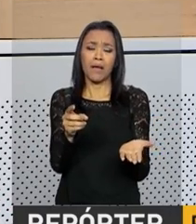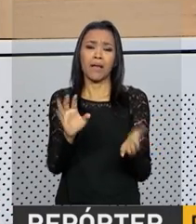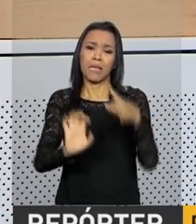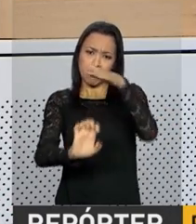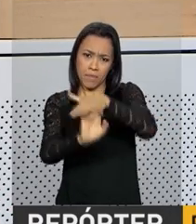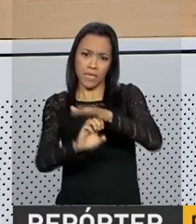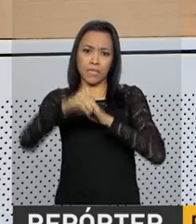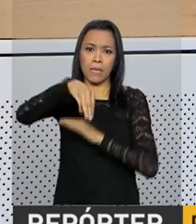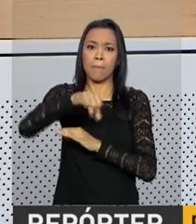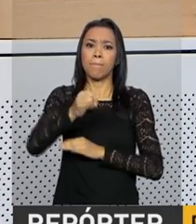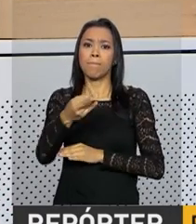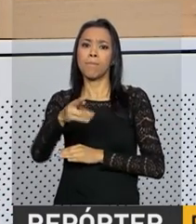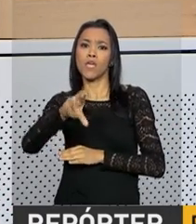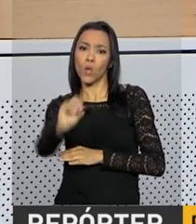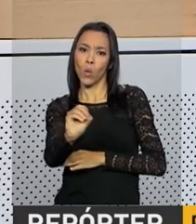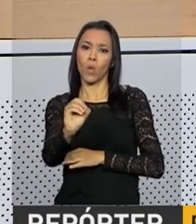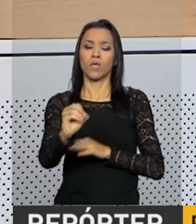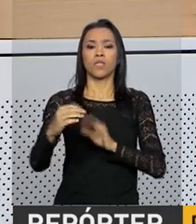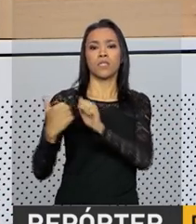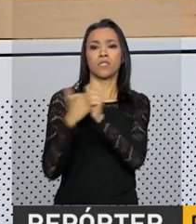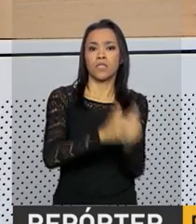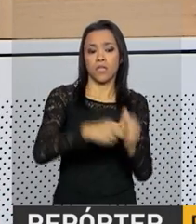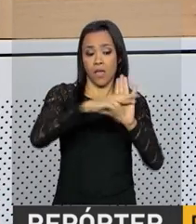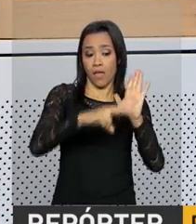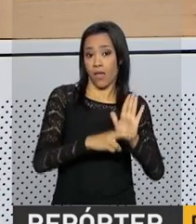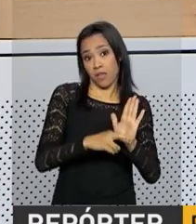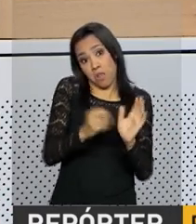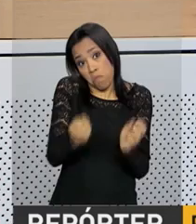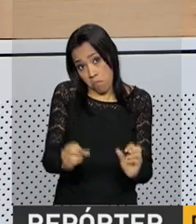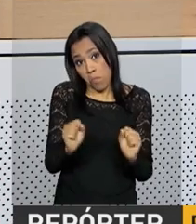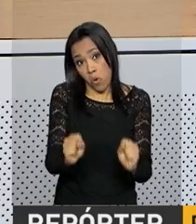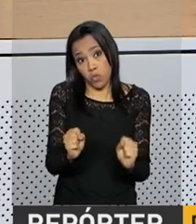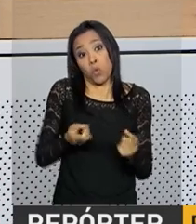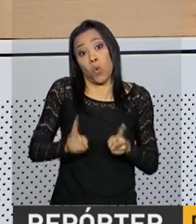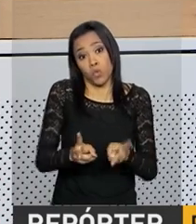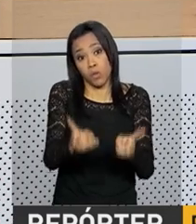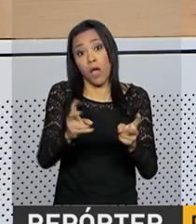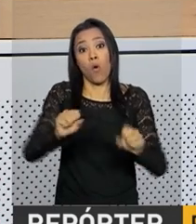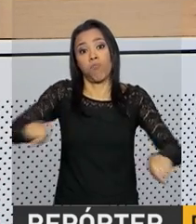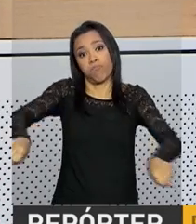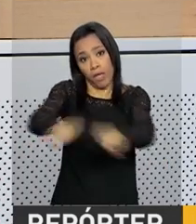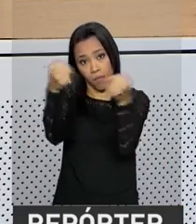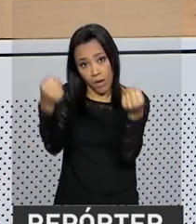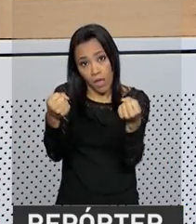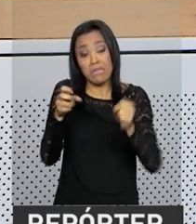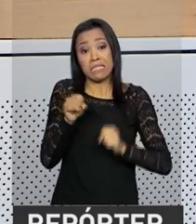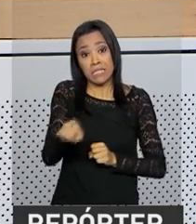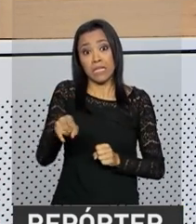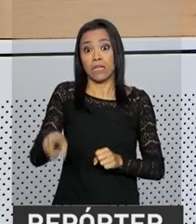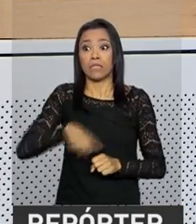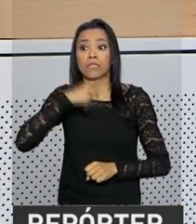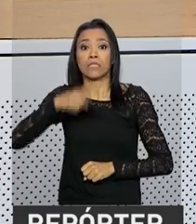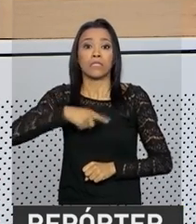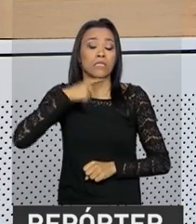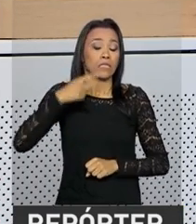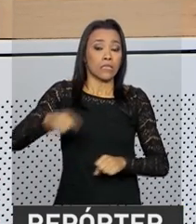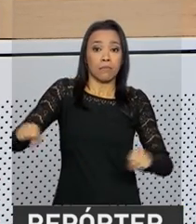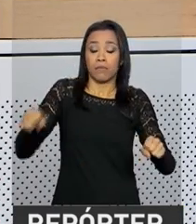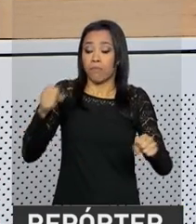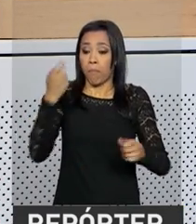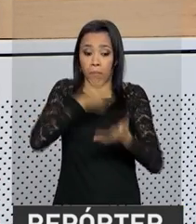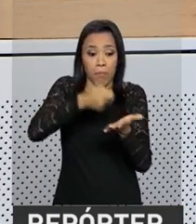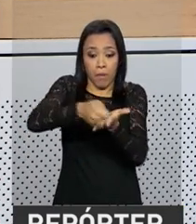micro empresa está no simples a questão de vida ou morte porque se elas já estão com dificuldades de pagar seus tributos dentro do